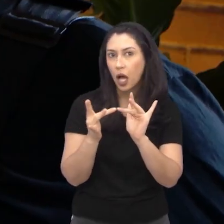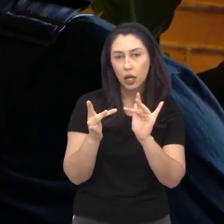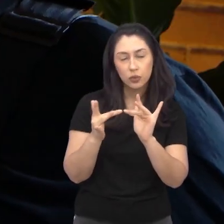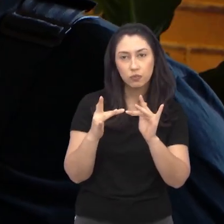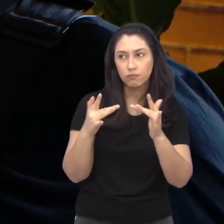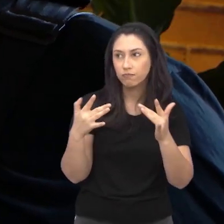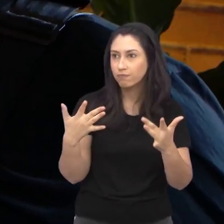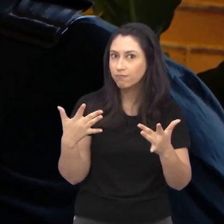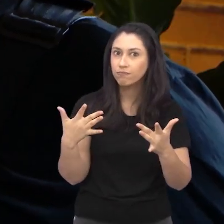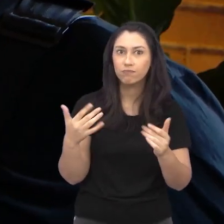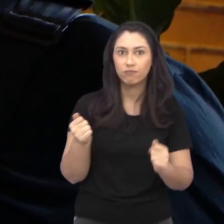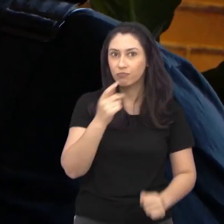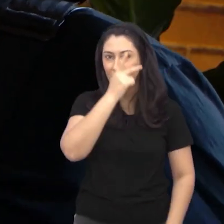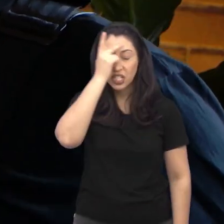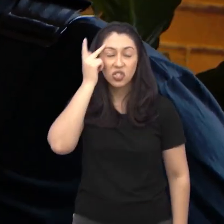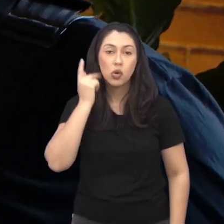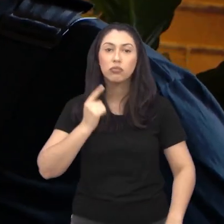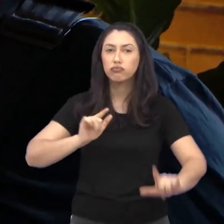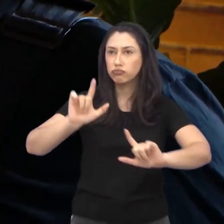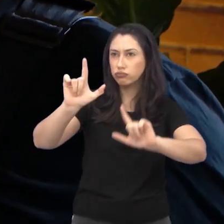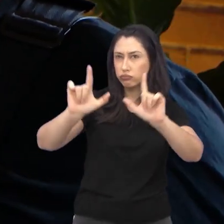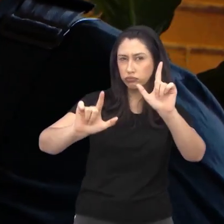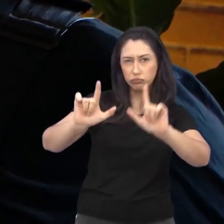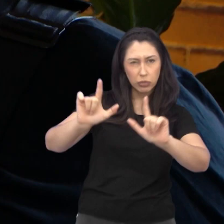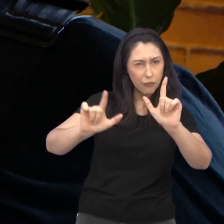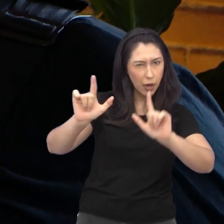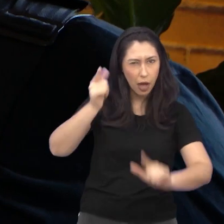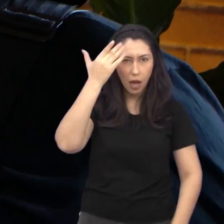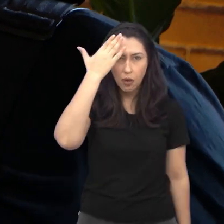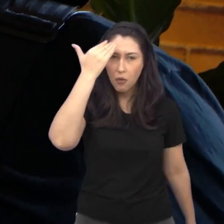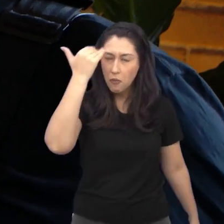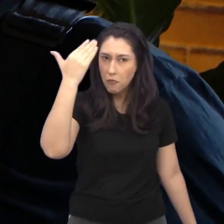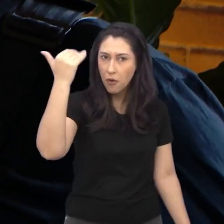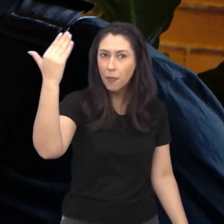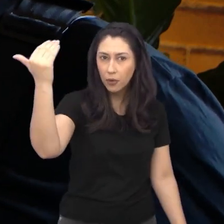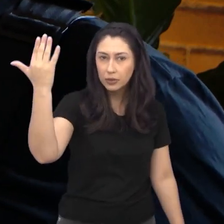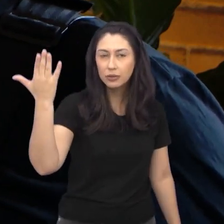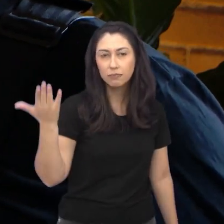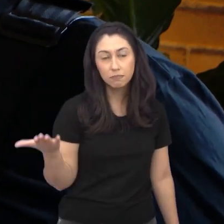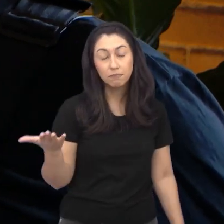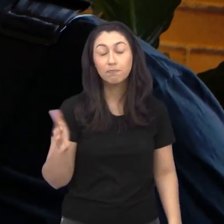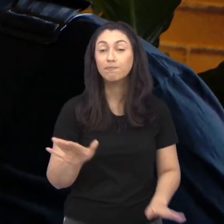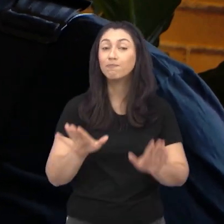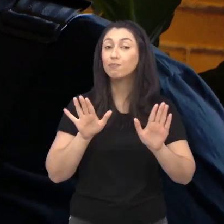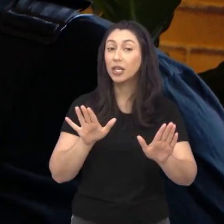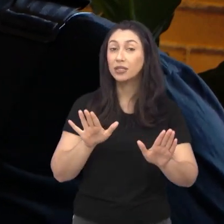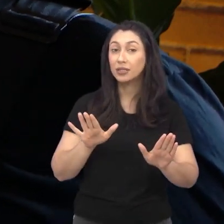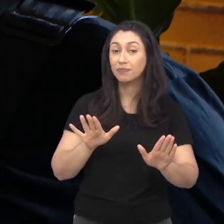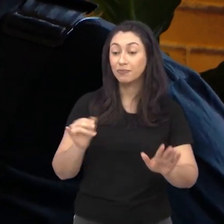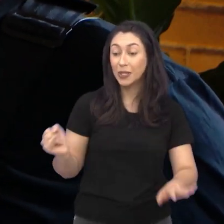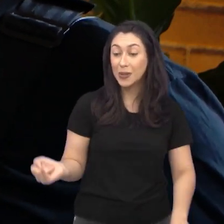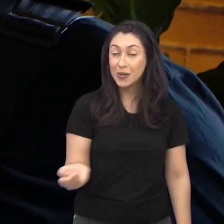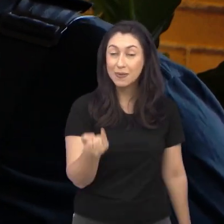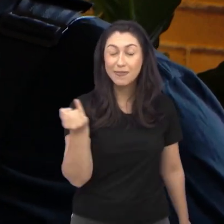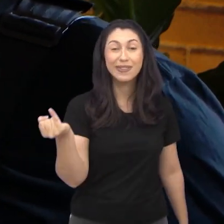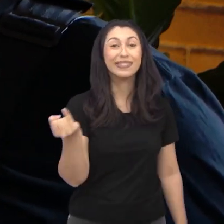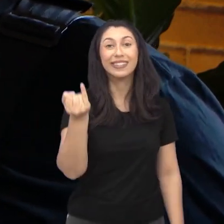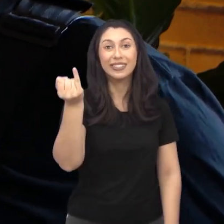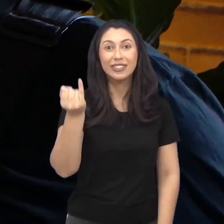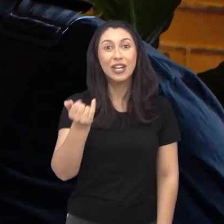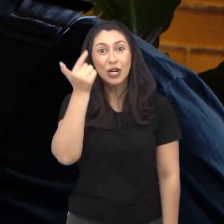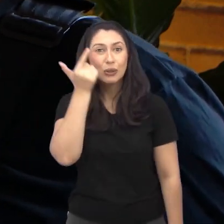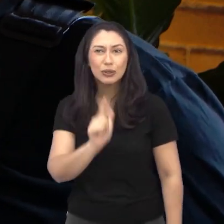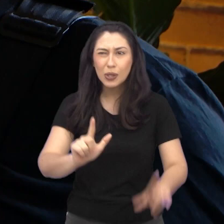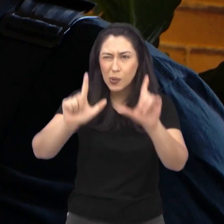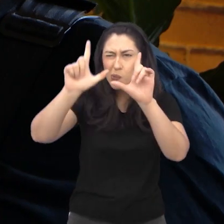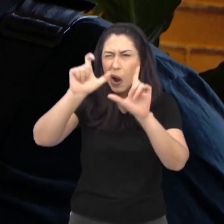né, do mainstream, né? Gente famosa, gente conhecida. Mas o mais importante é você